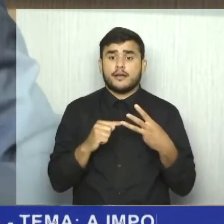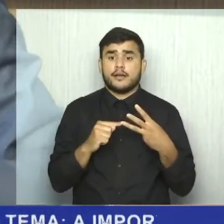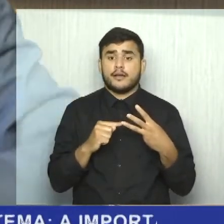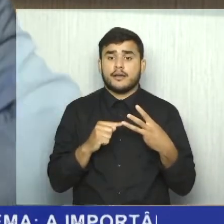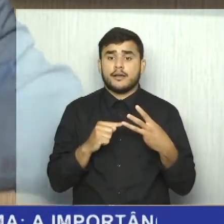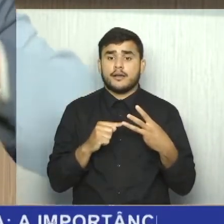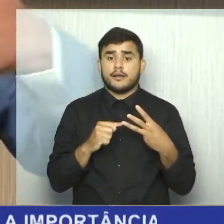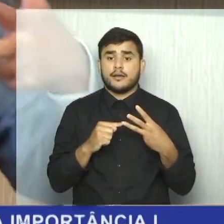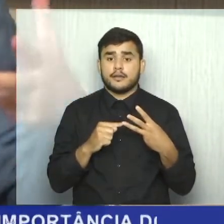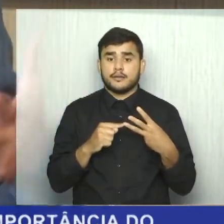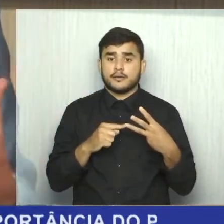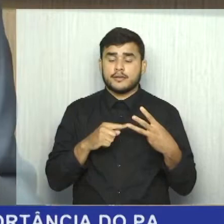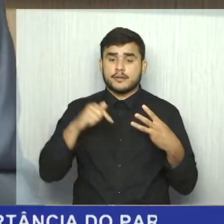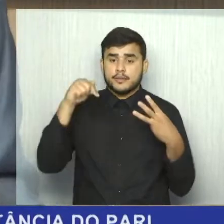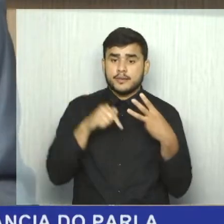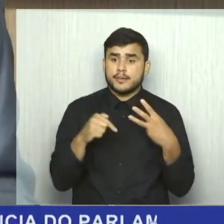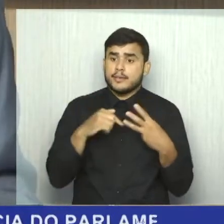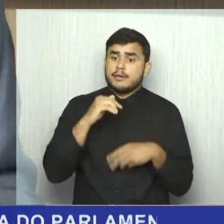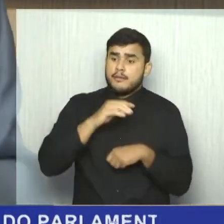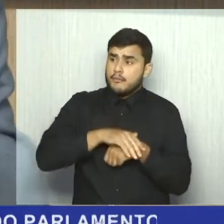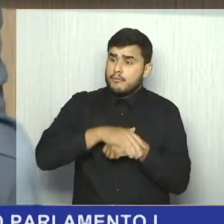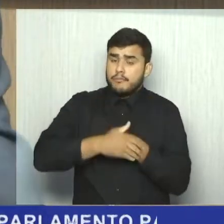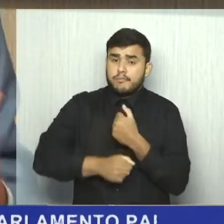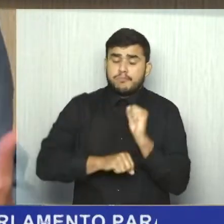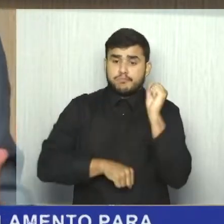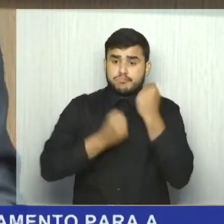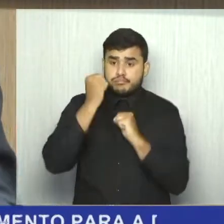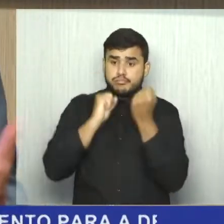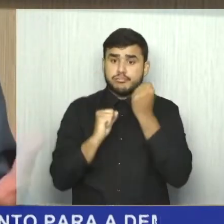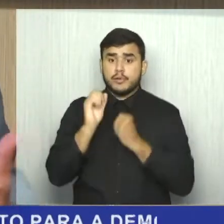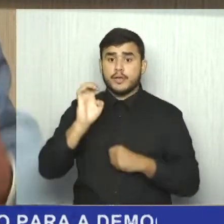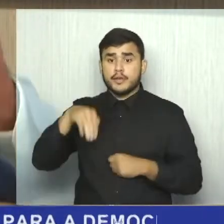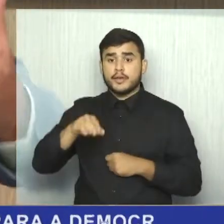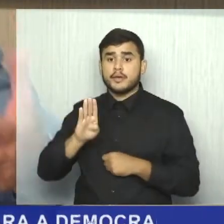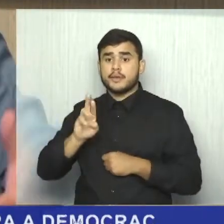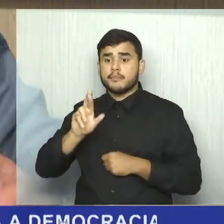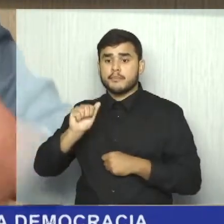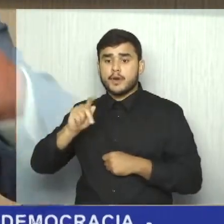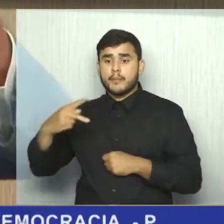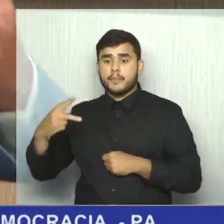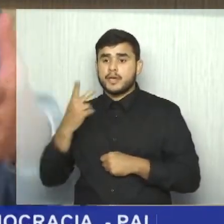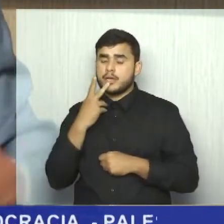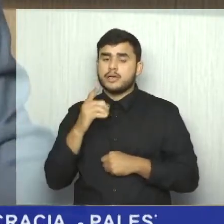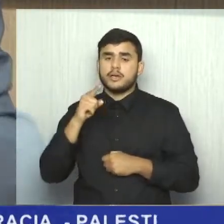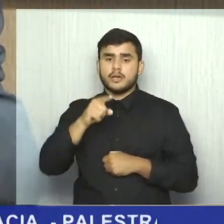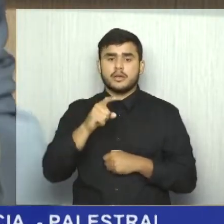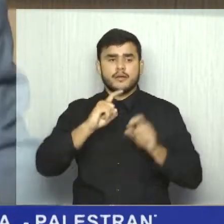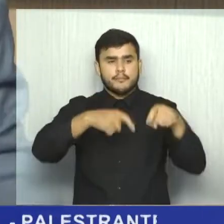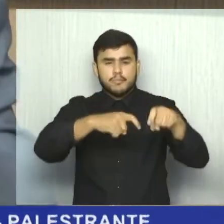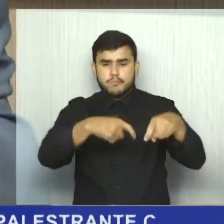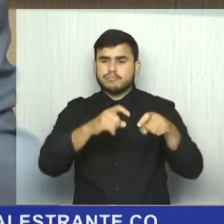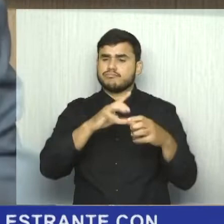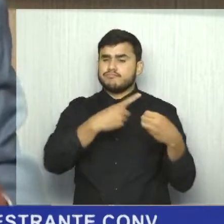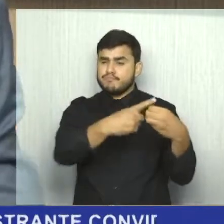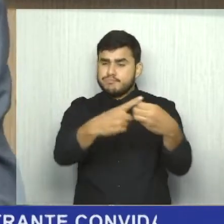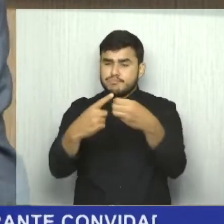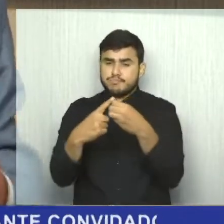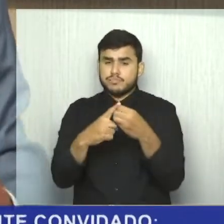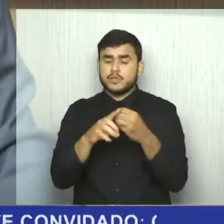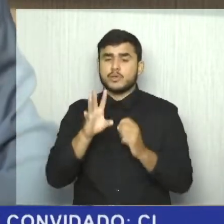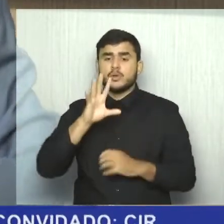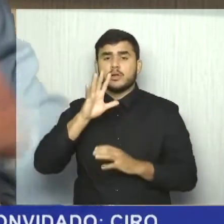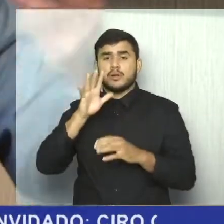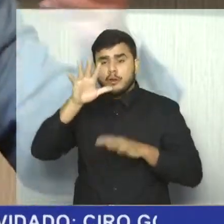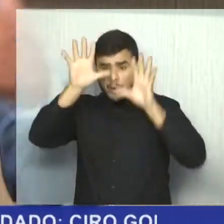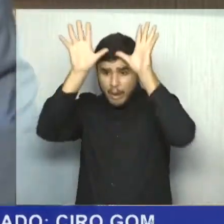vamos dizer, do vulcão de produtividade que a Embrapa introduziu na nossa agricultura, no Cerrado, nas antecedências da